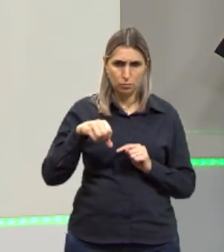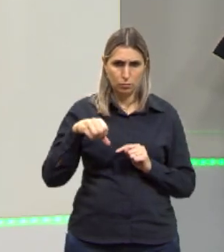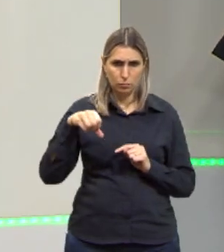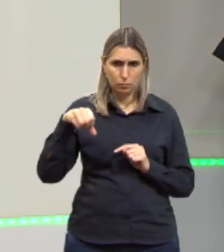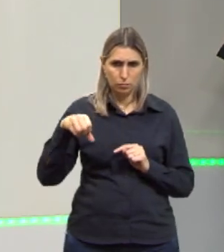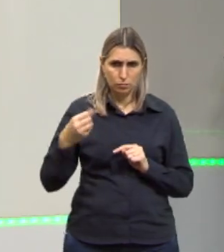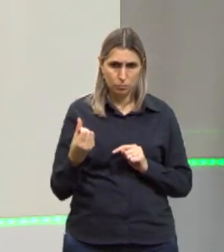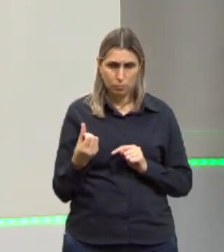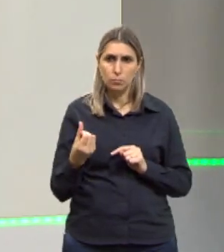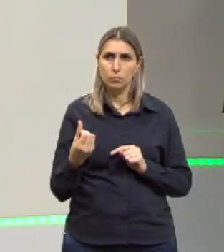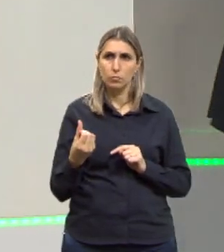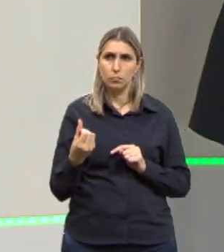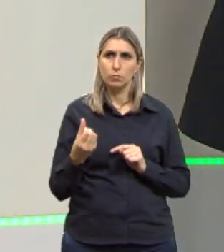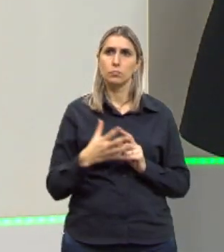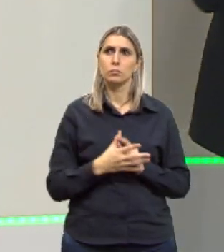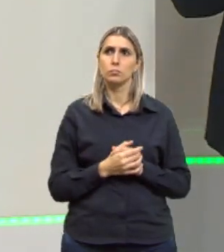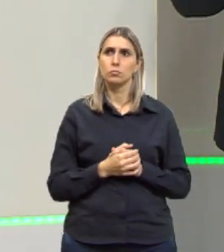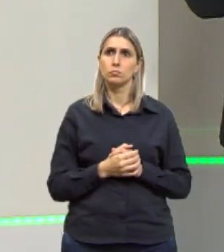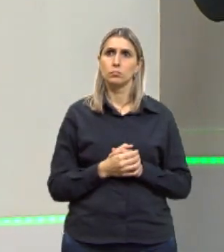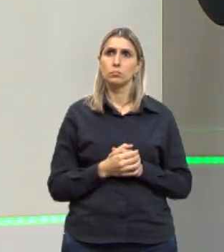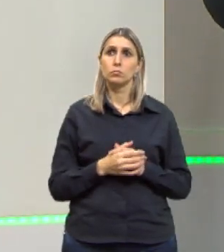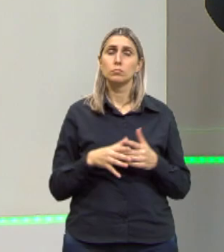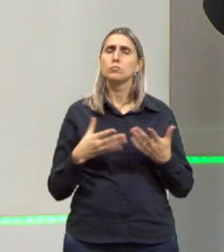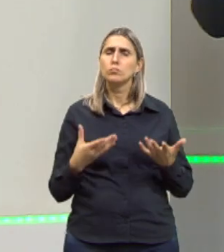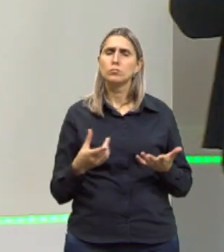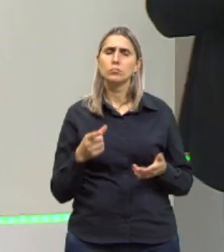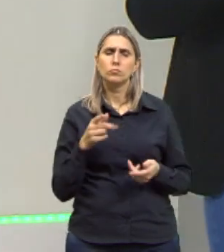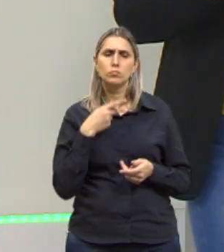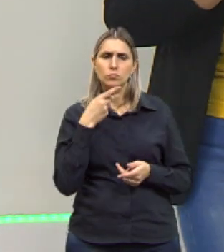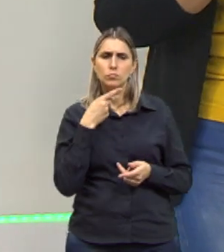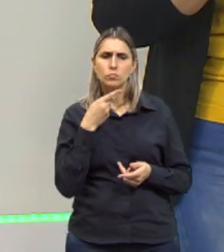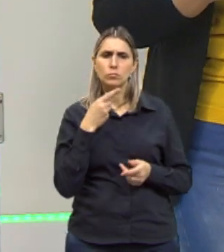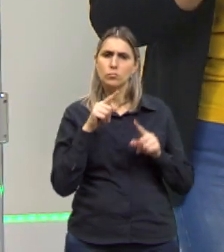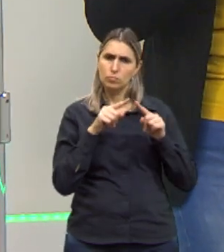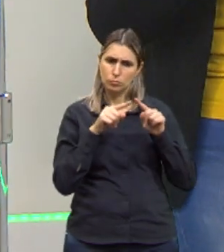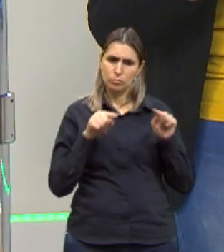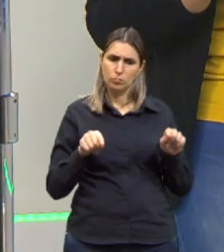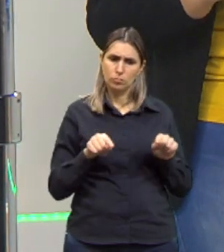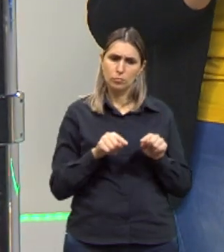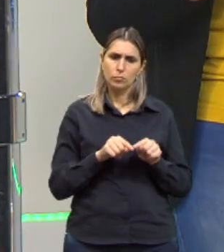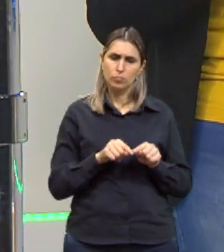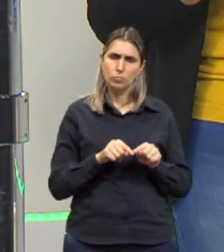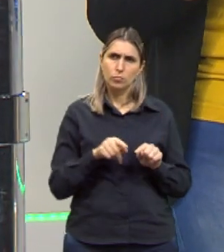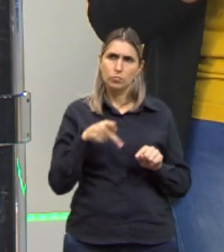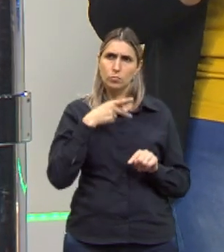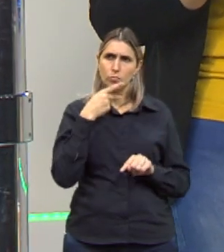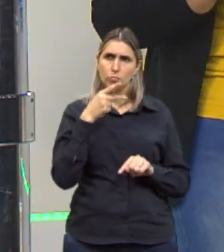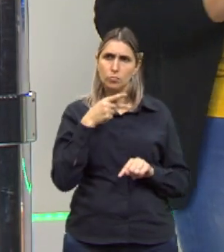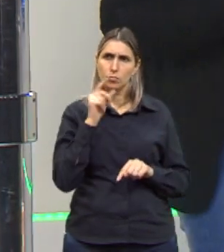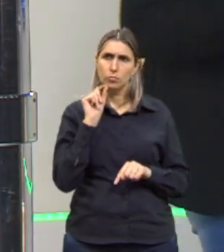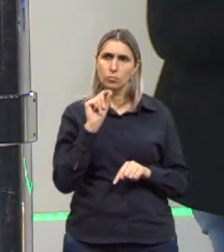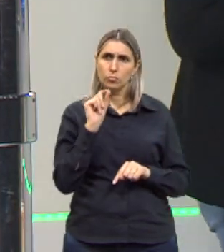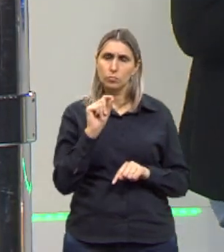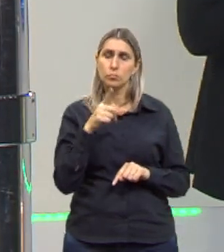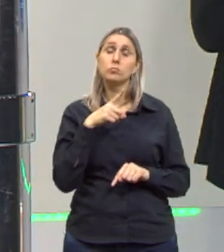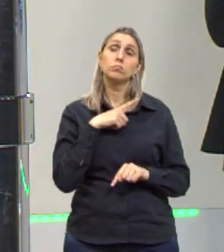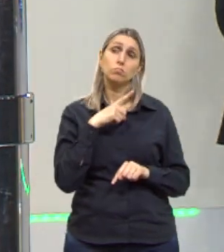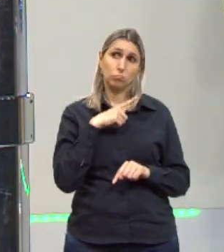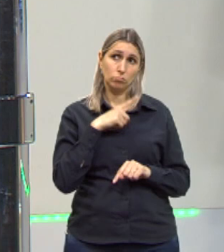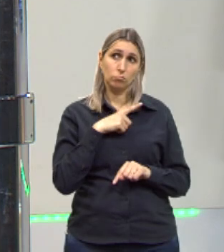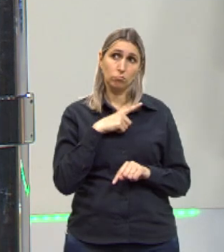196. Bom, 196, o que que me diz esse delta? Esse delta me diz que eu